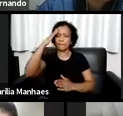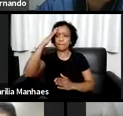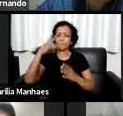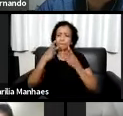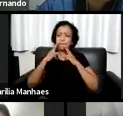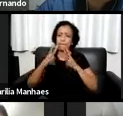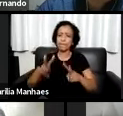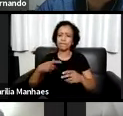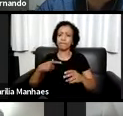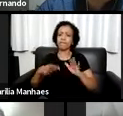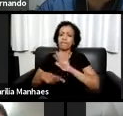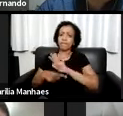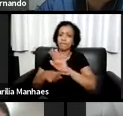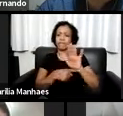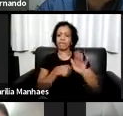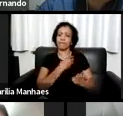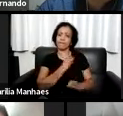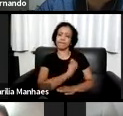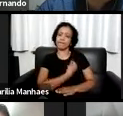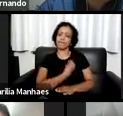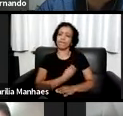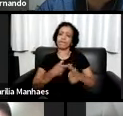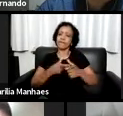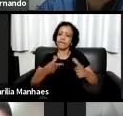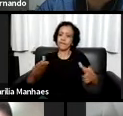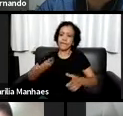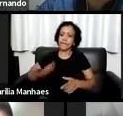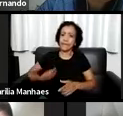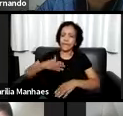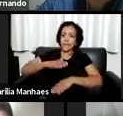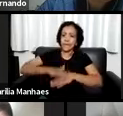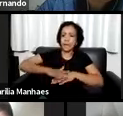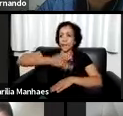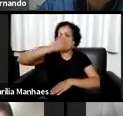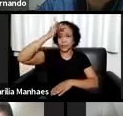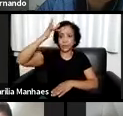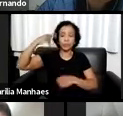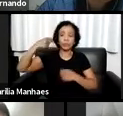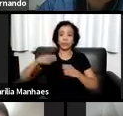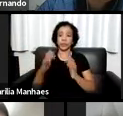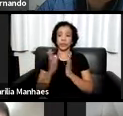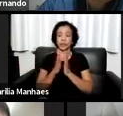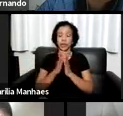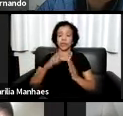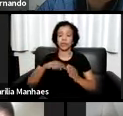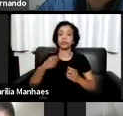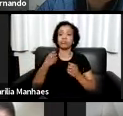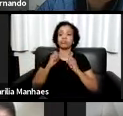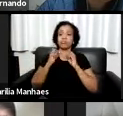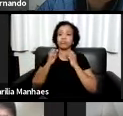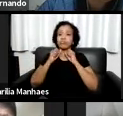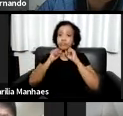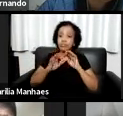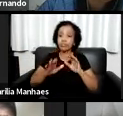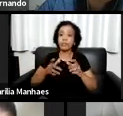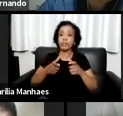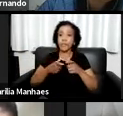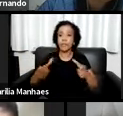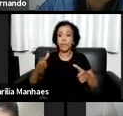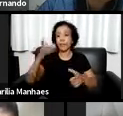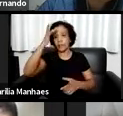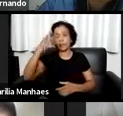visto é que muitas vidas, muito mais do que aqueles que vão aos templos, um número maior do que aqueles